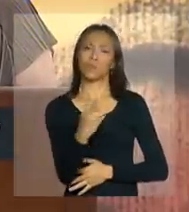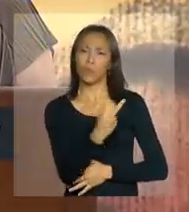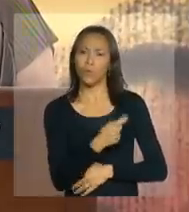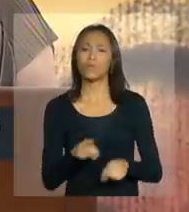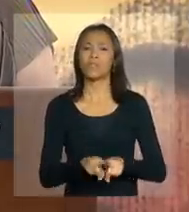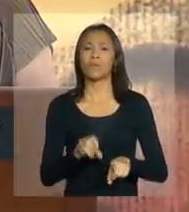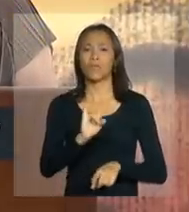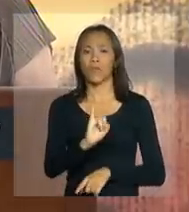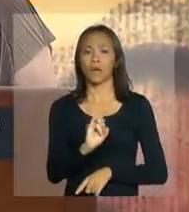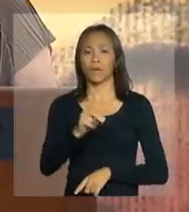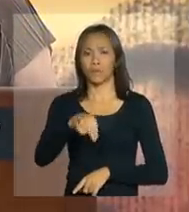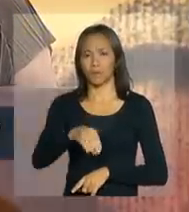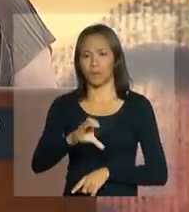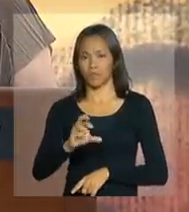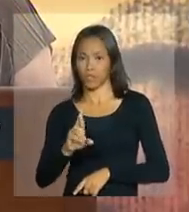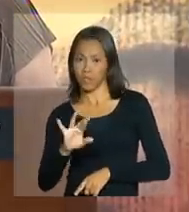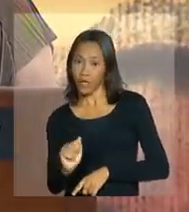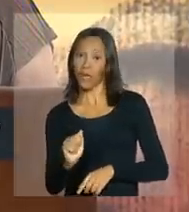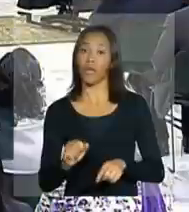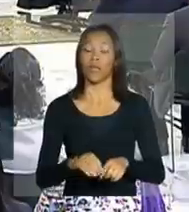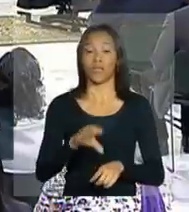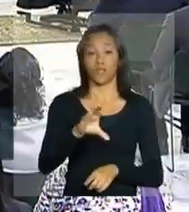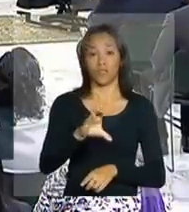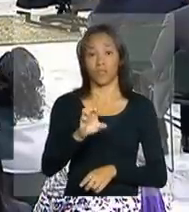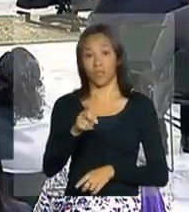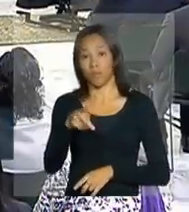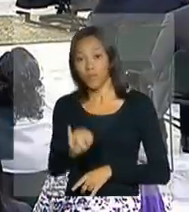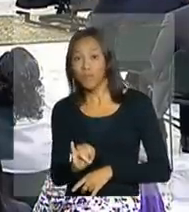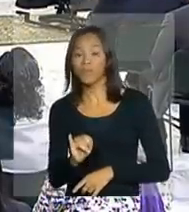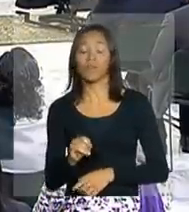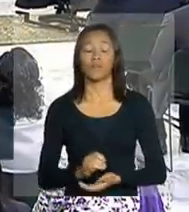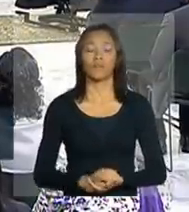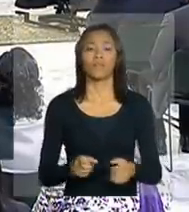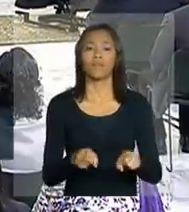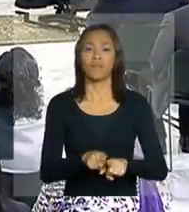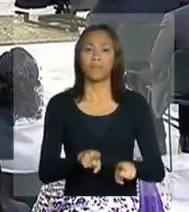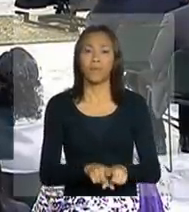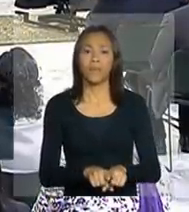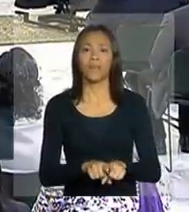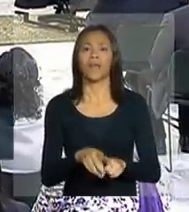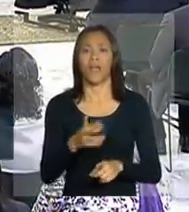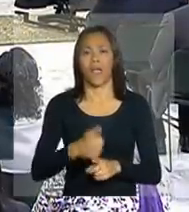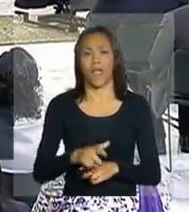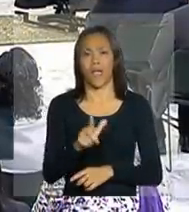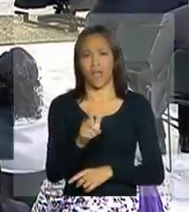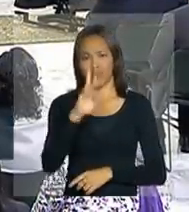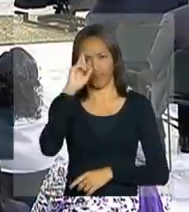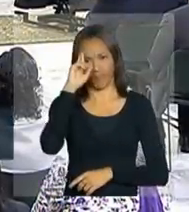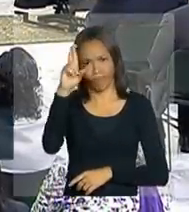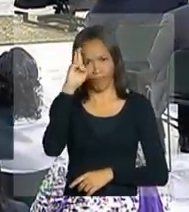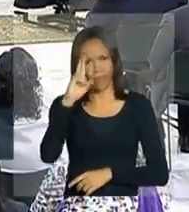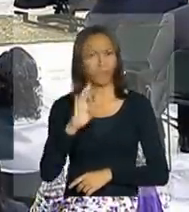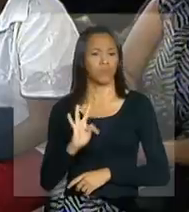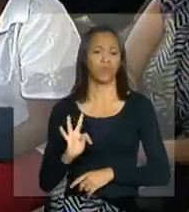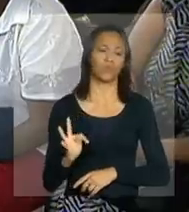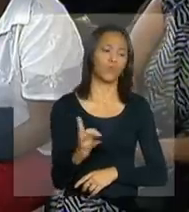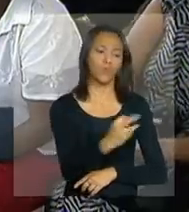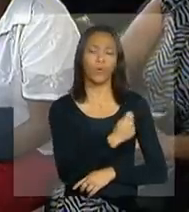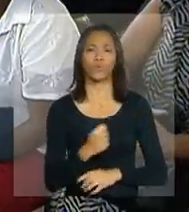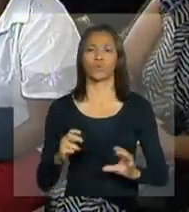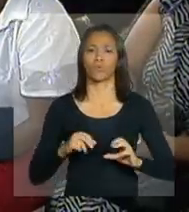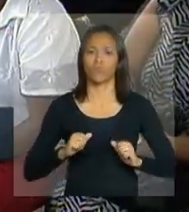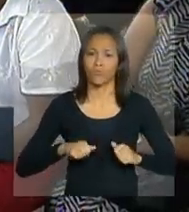Incra e a cepi e também a nossas gerências que todos vamos caminhar